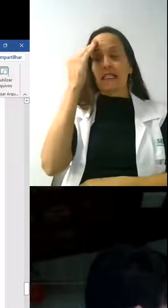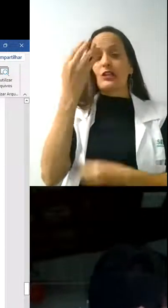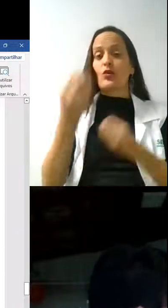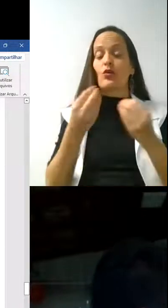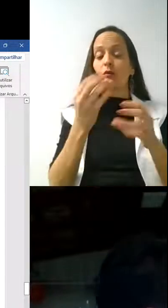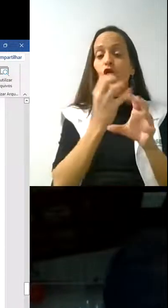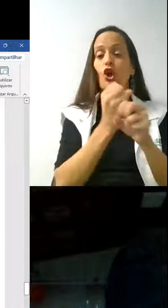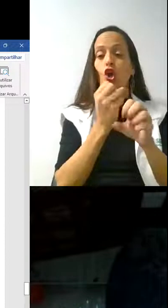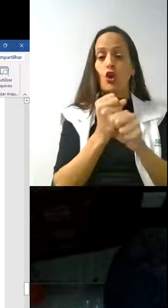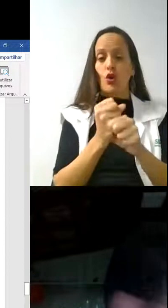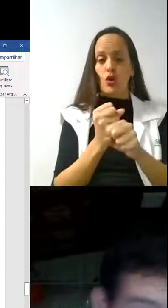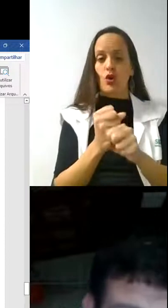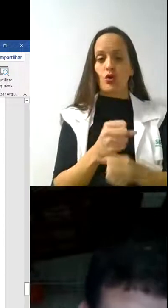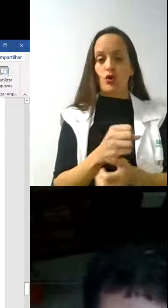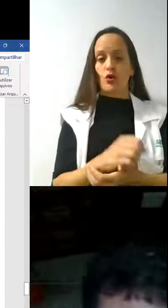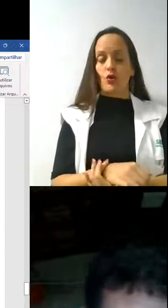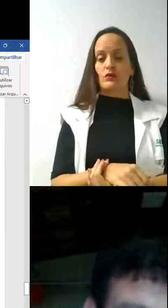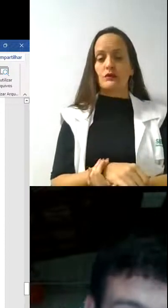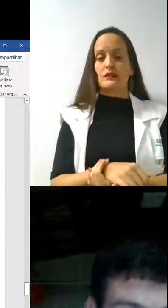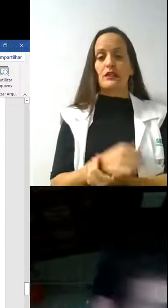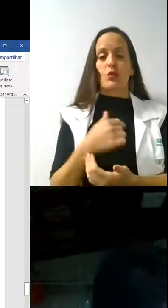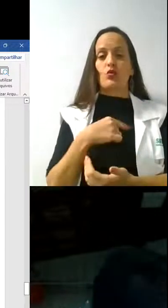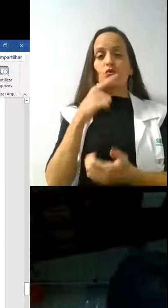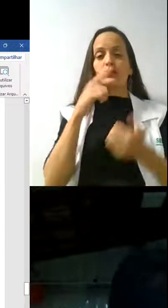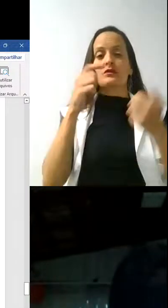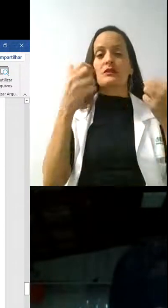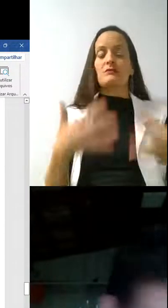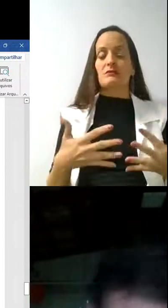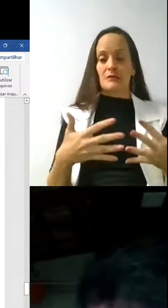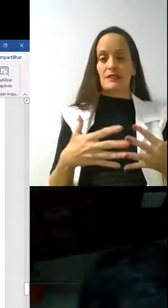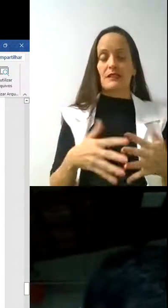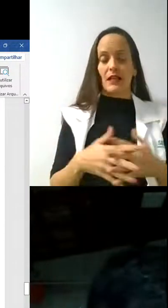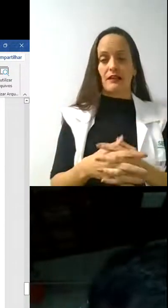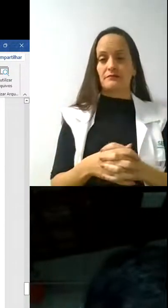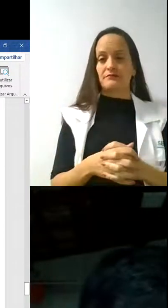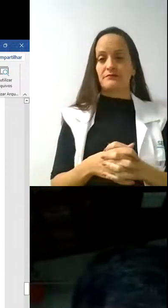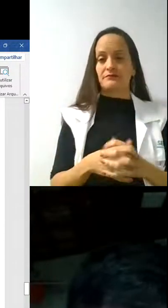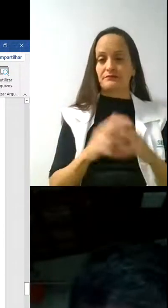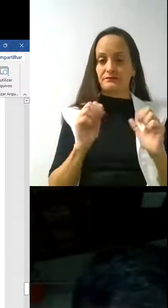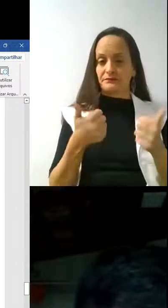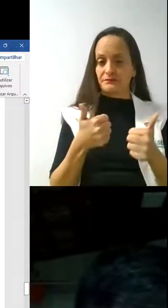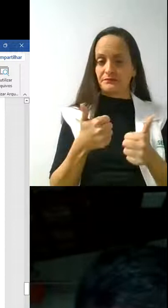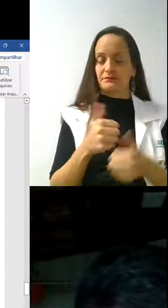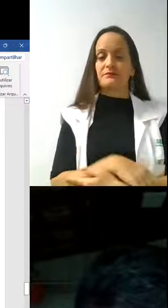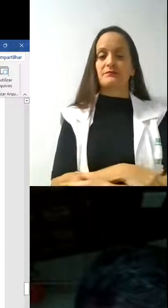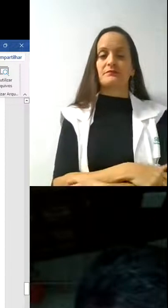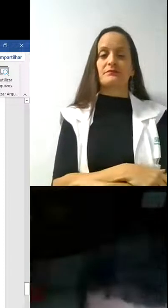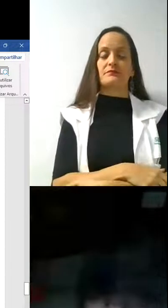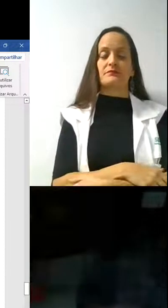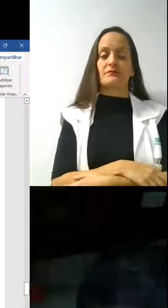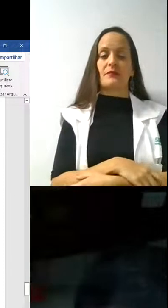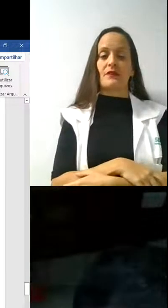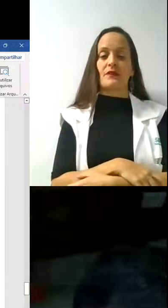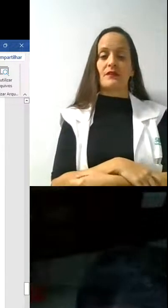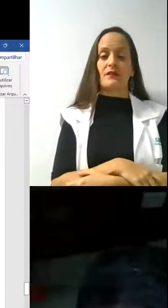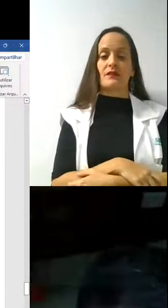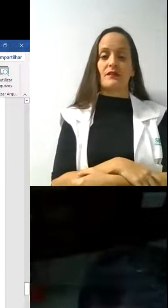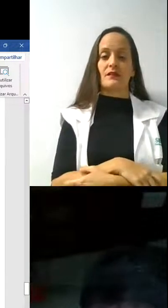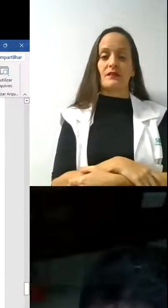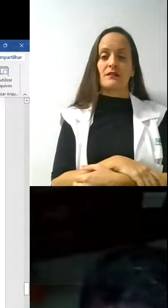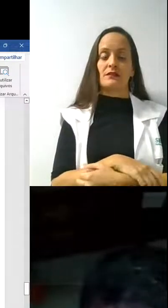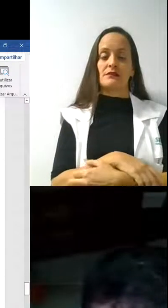se eu saísse fazendo conta aqui sem explicar, né, essa questão da escala, beleza? Então, esse aqui, ó, é o que